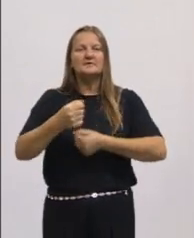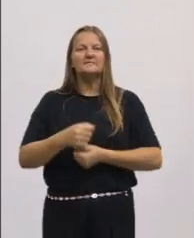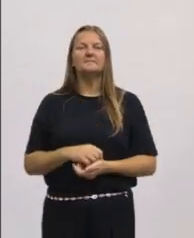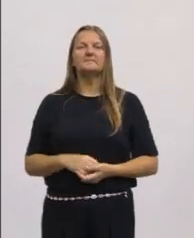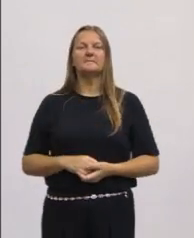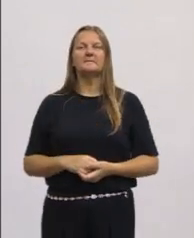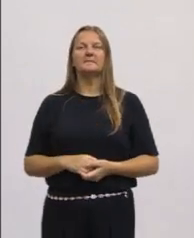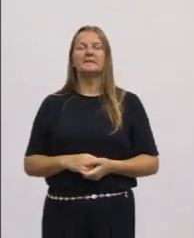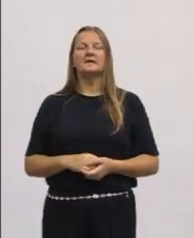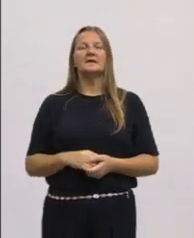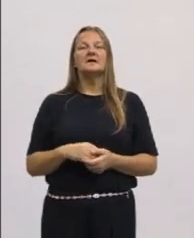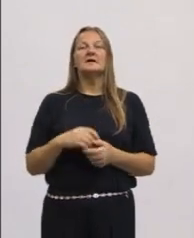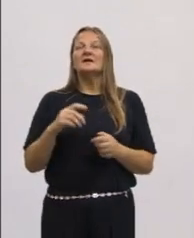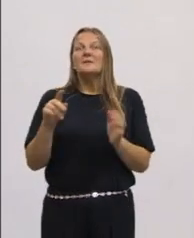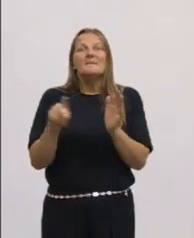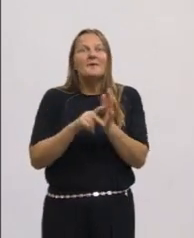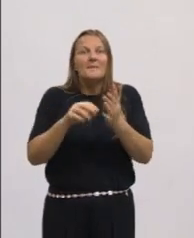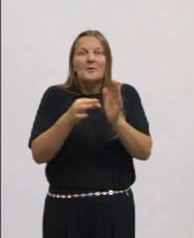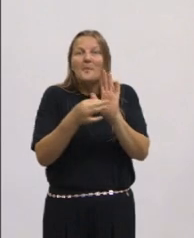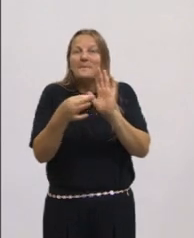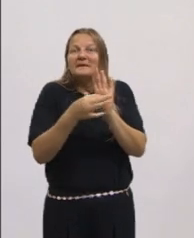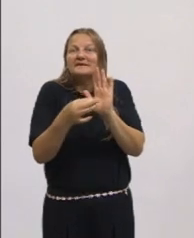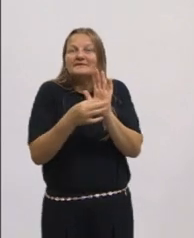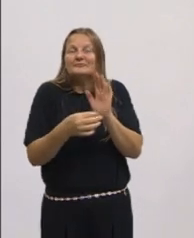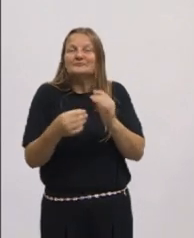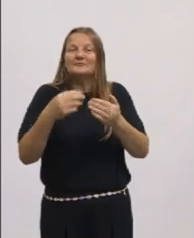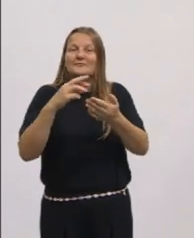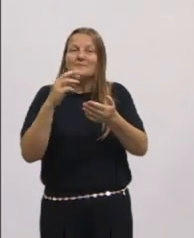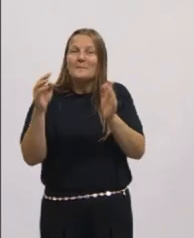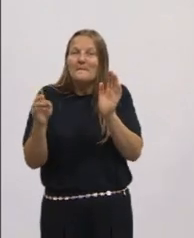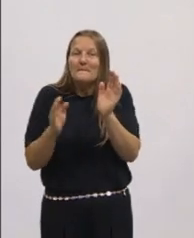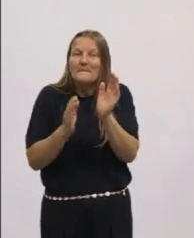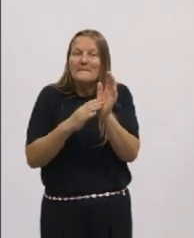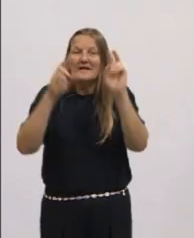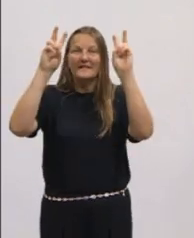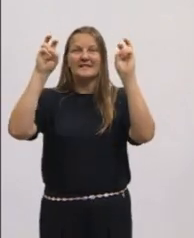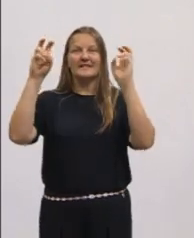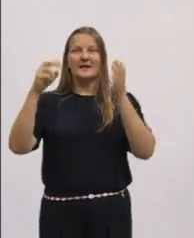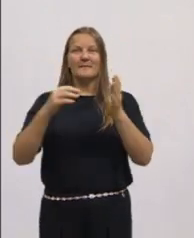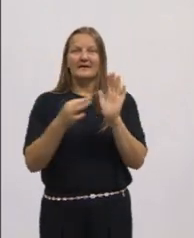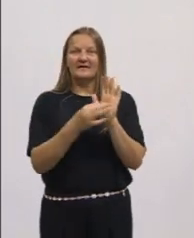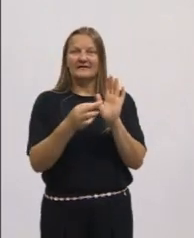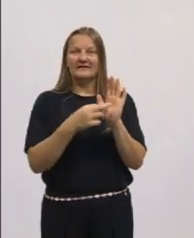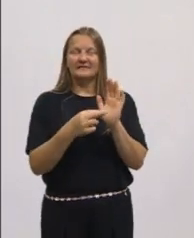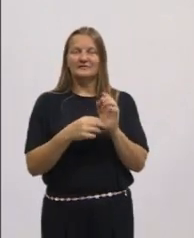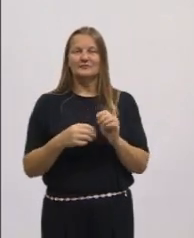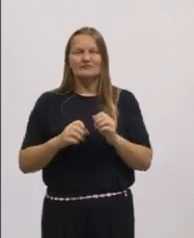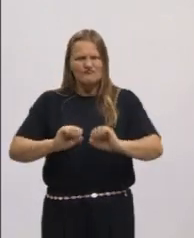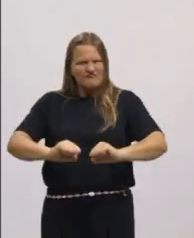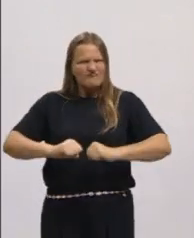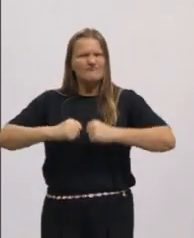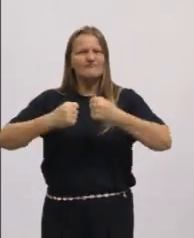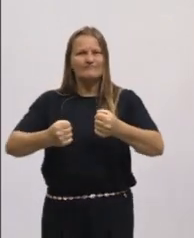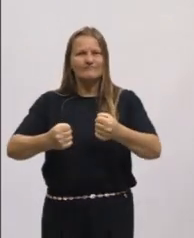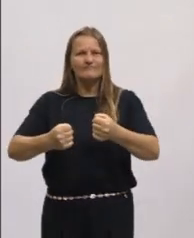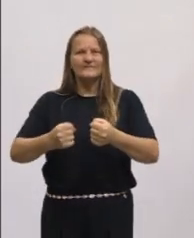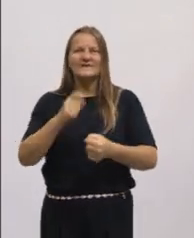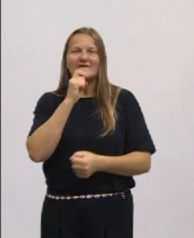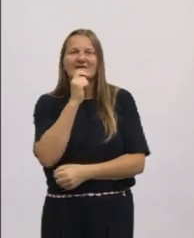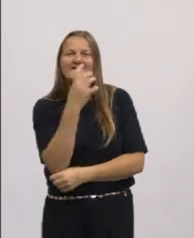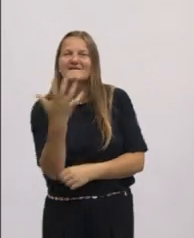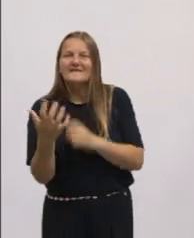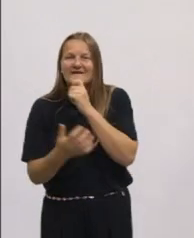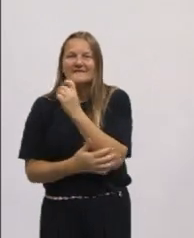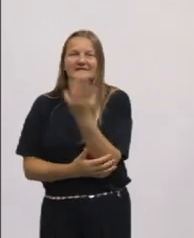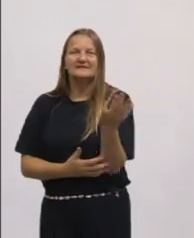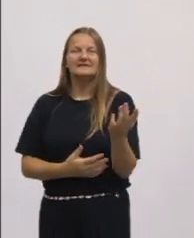nisso aí tu já tem um posicionamento que é um posicionamento defesa do meio ambiente então o professor aqui por que que